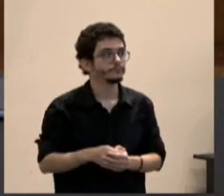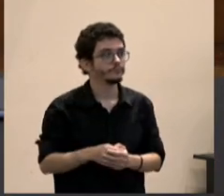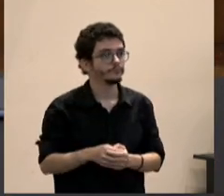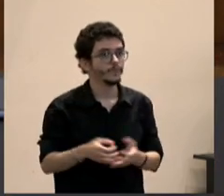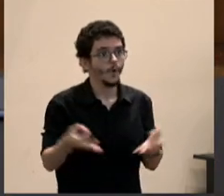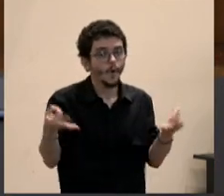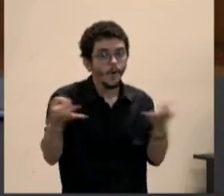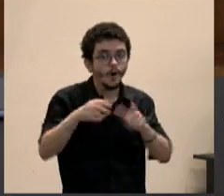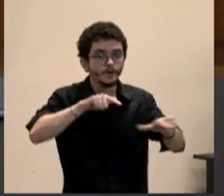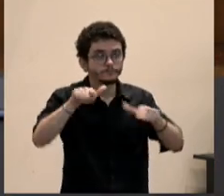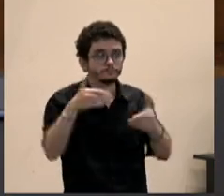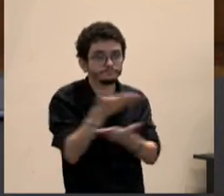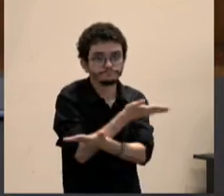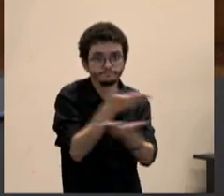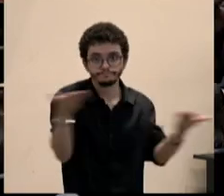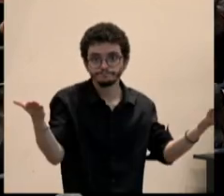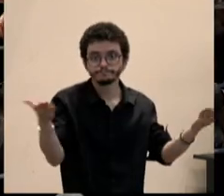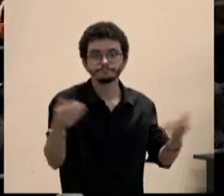um ótimo trabalho para todos nós.